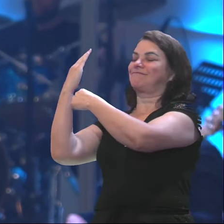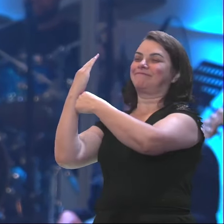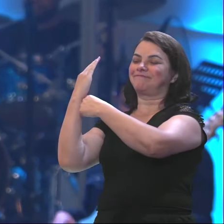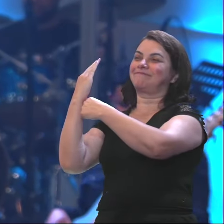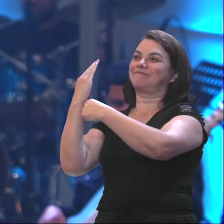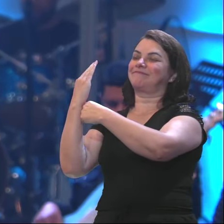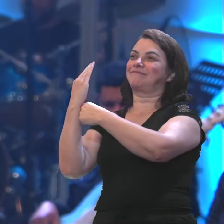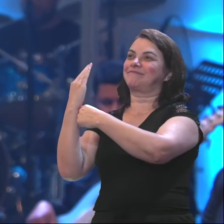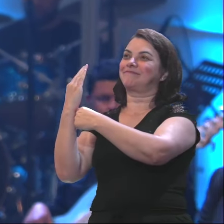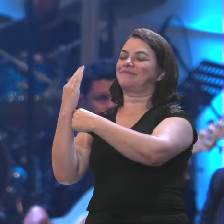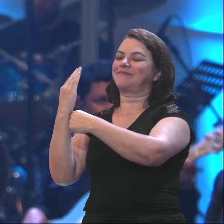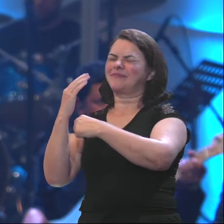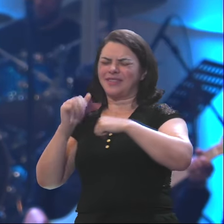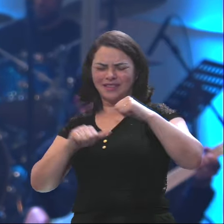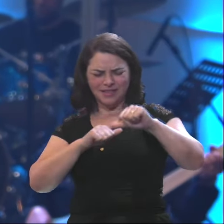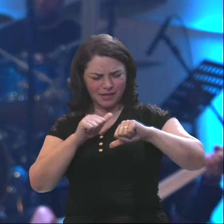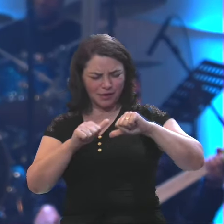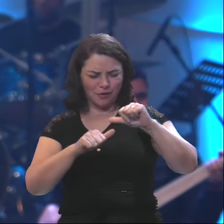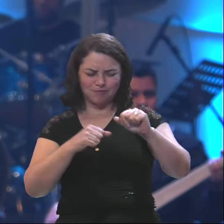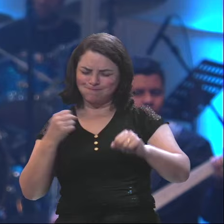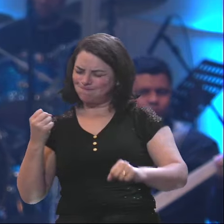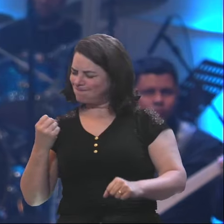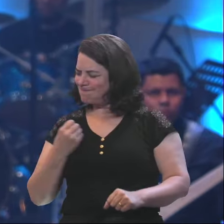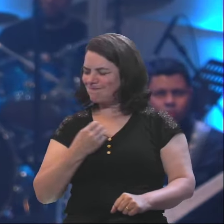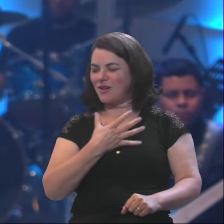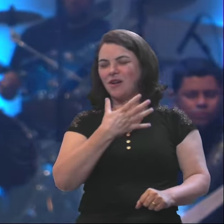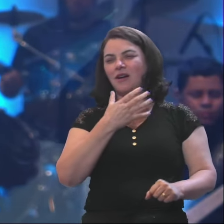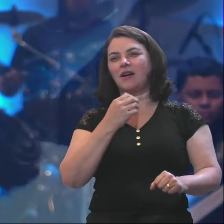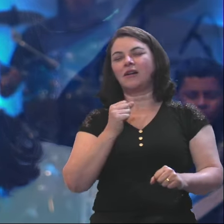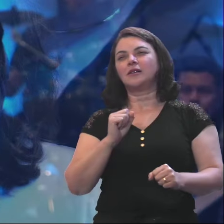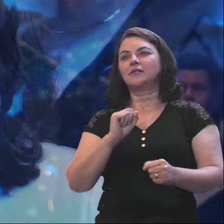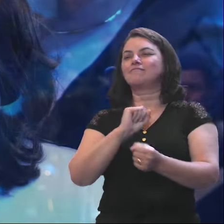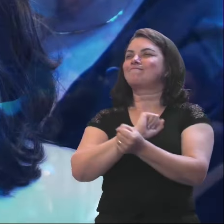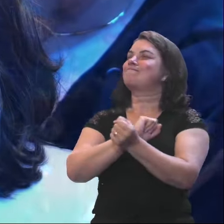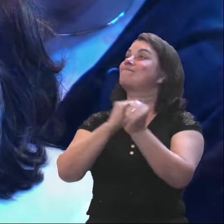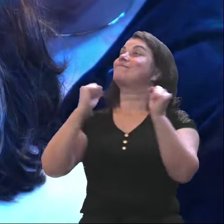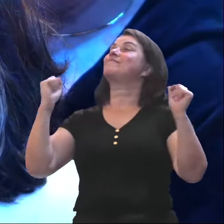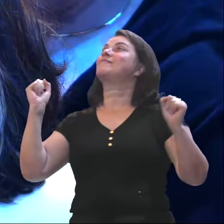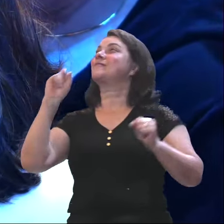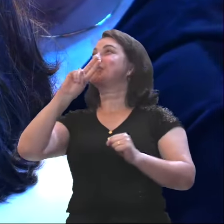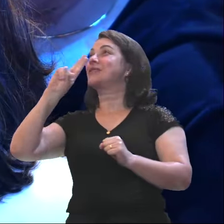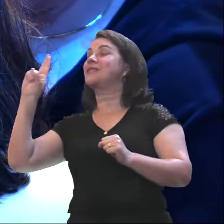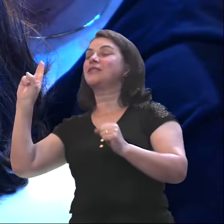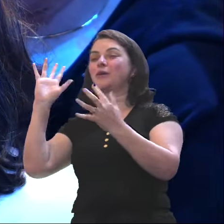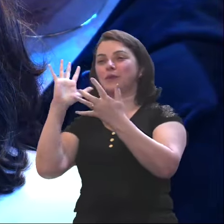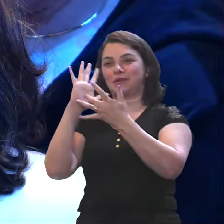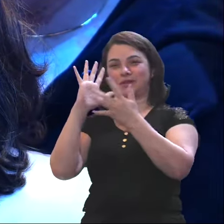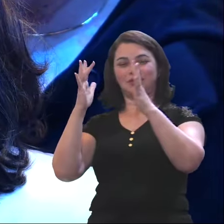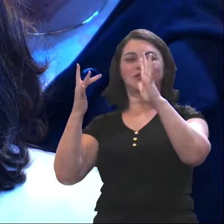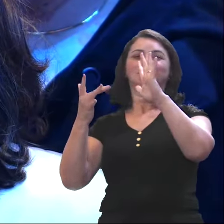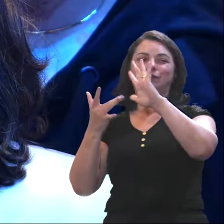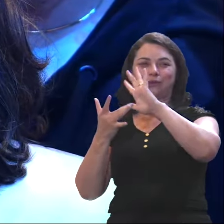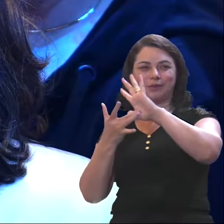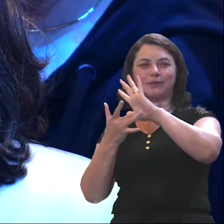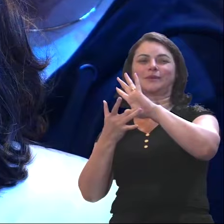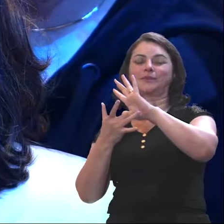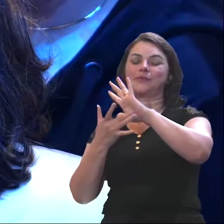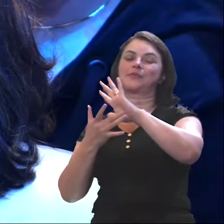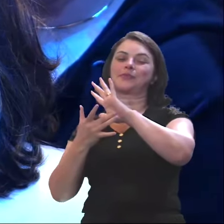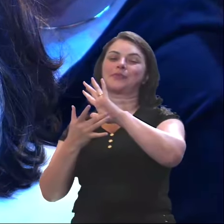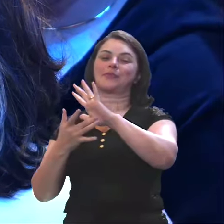me renova, me liberta, em nome de